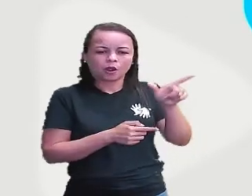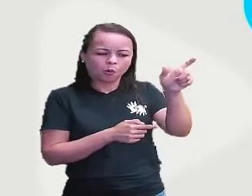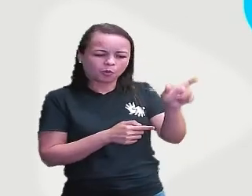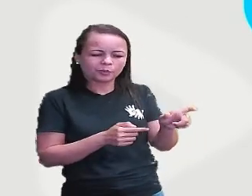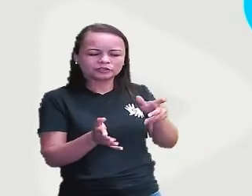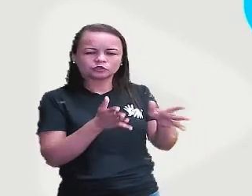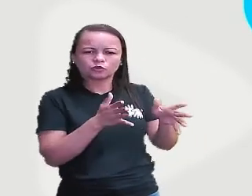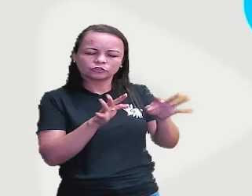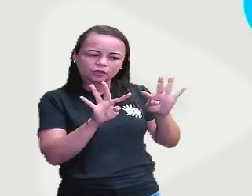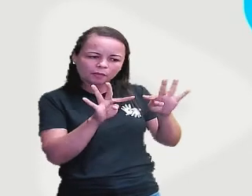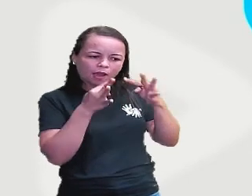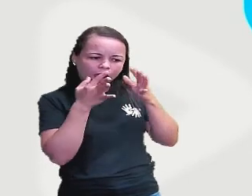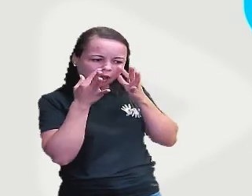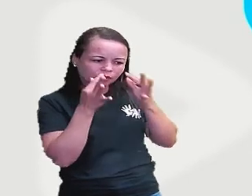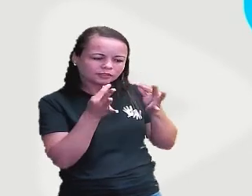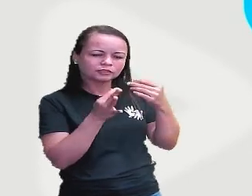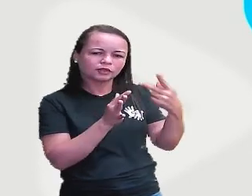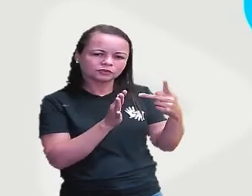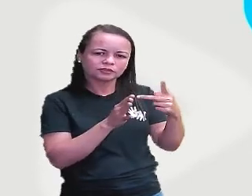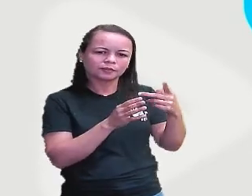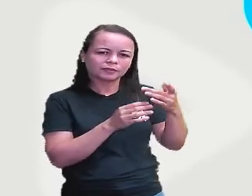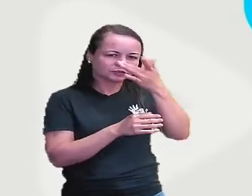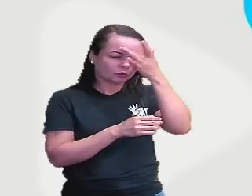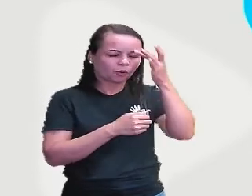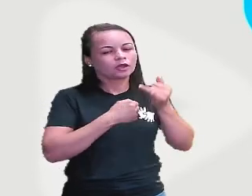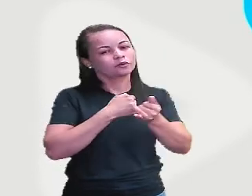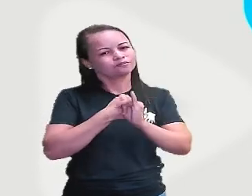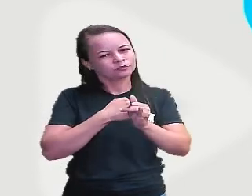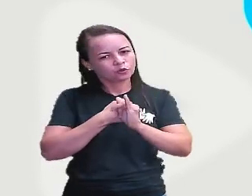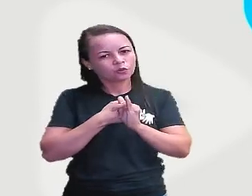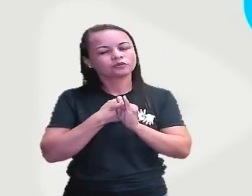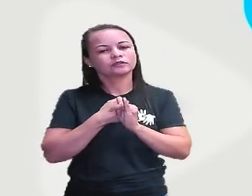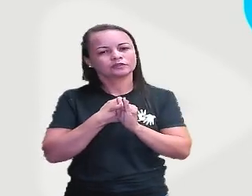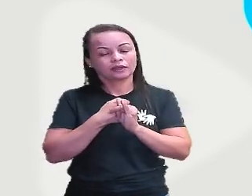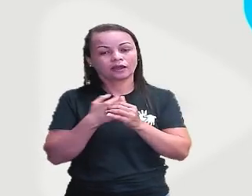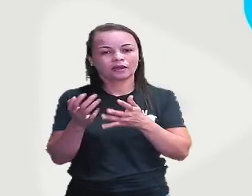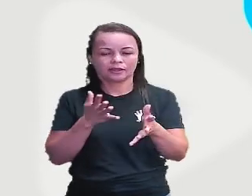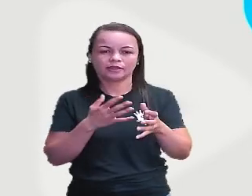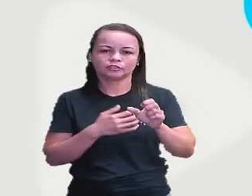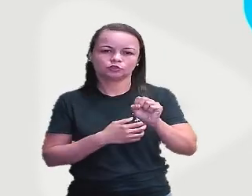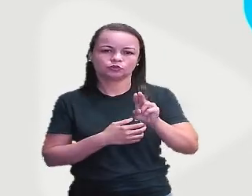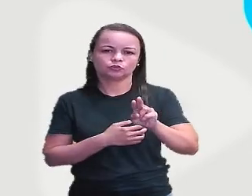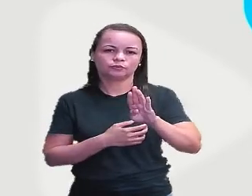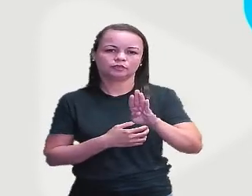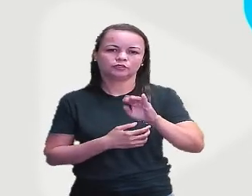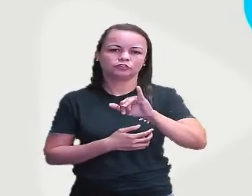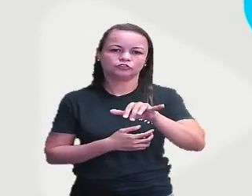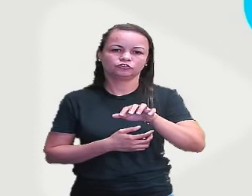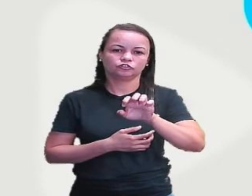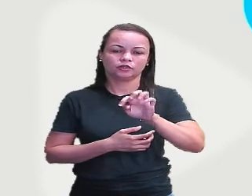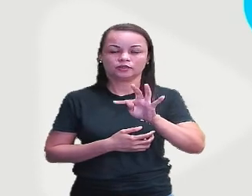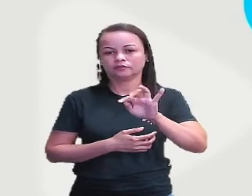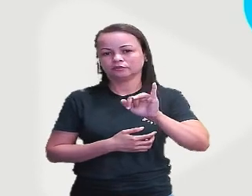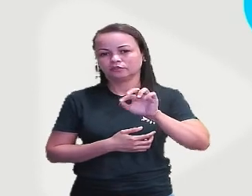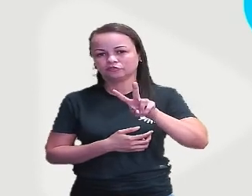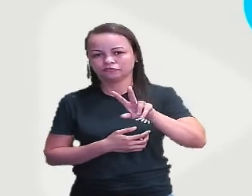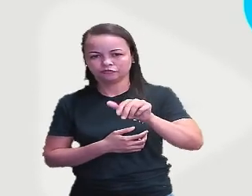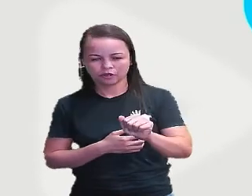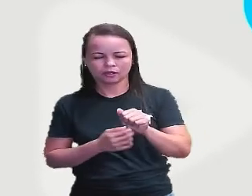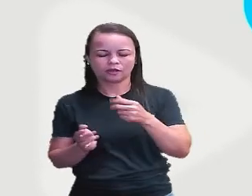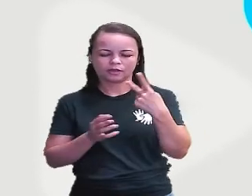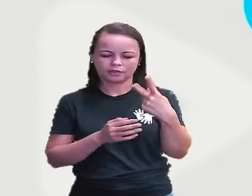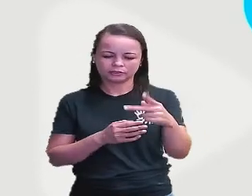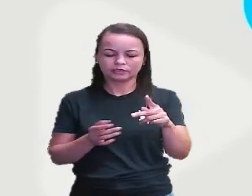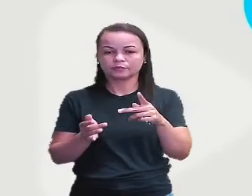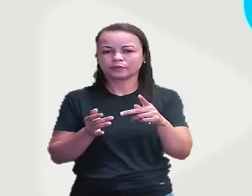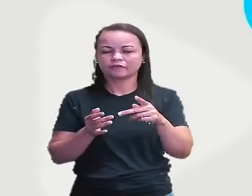e chamar a atenção dessa pessoa. Então a crônica ela é muito subjetiva por conta disso. Vai depender da pessoa, do olhar que essa pessoa tem